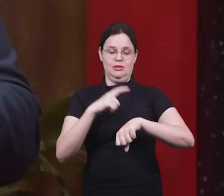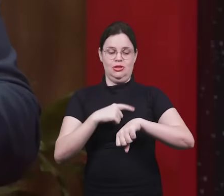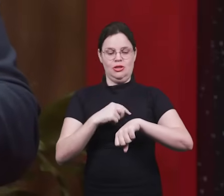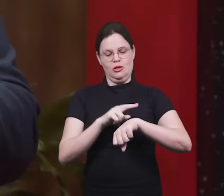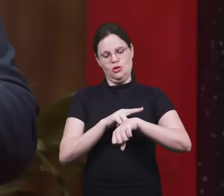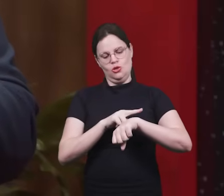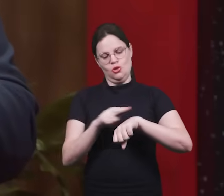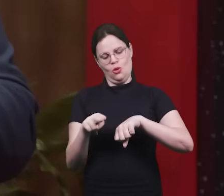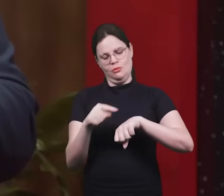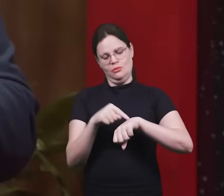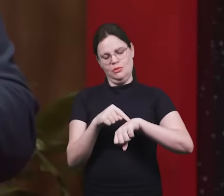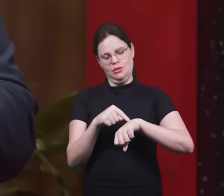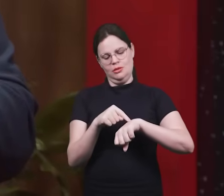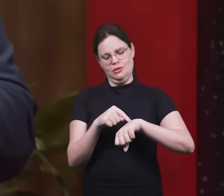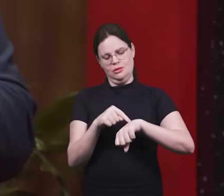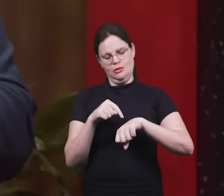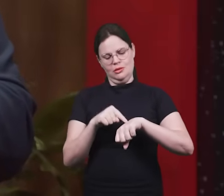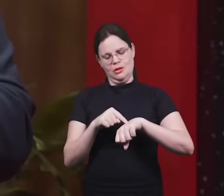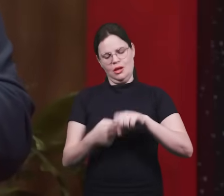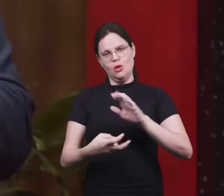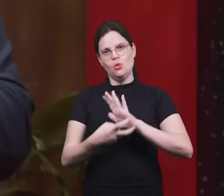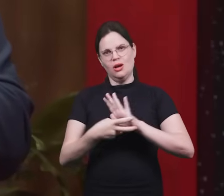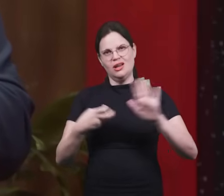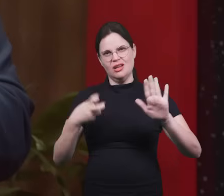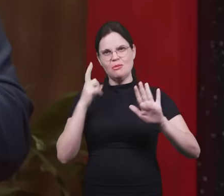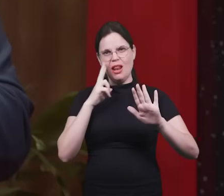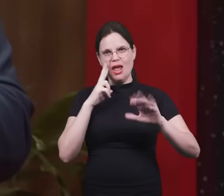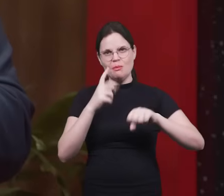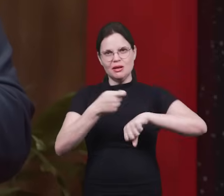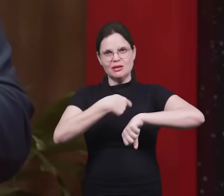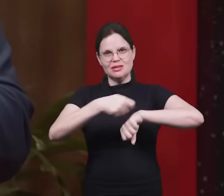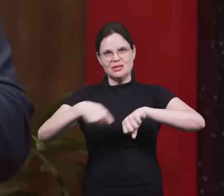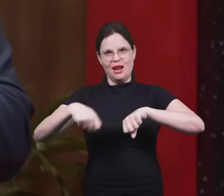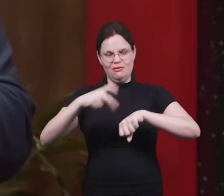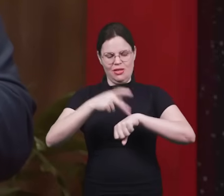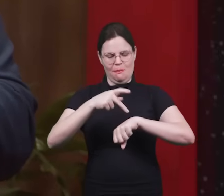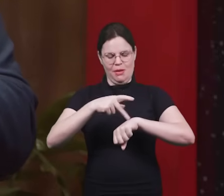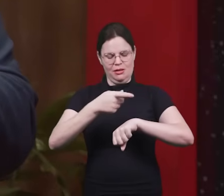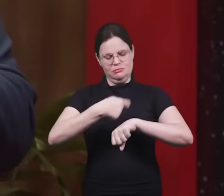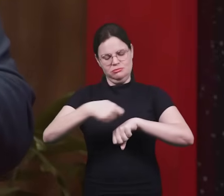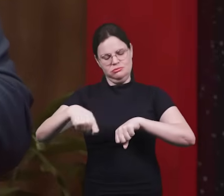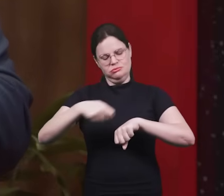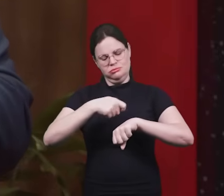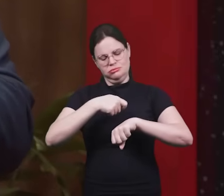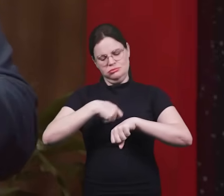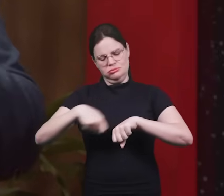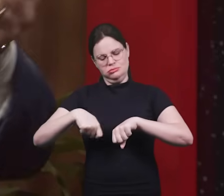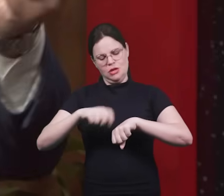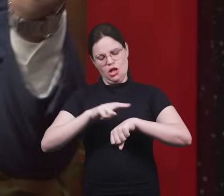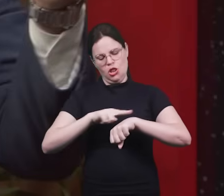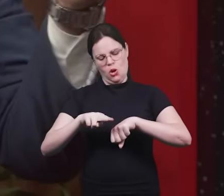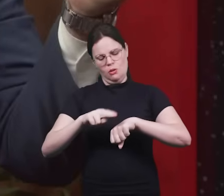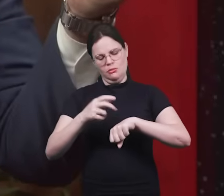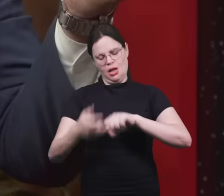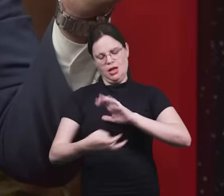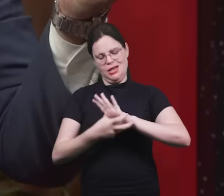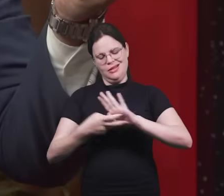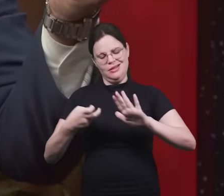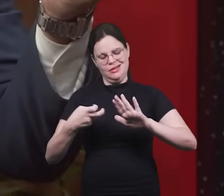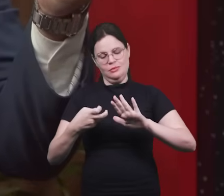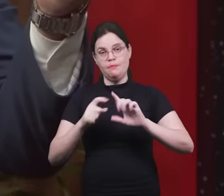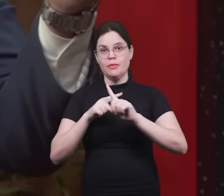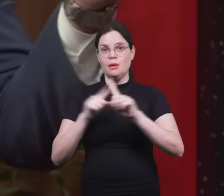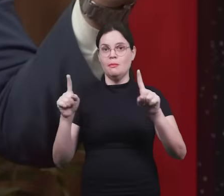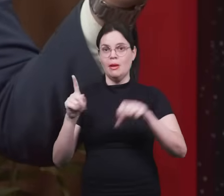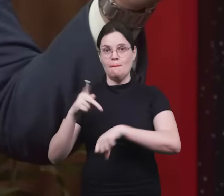nome e o delito, o crime ou a causa que estava sendo julgada na cultura. Mas aqui,